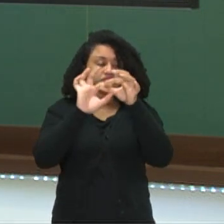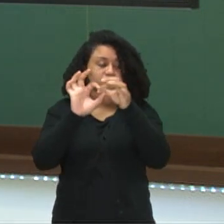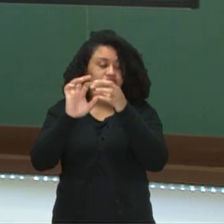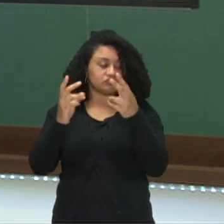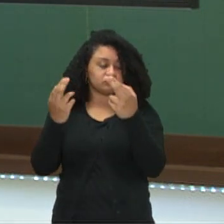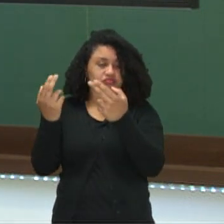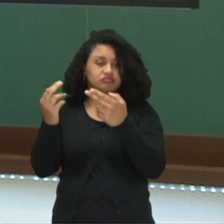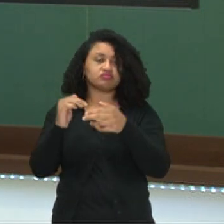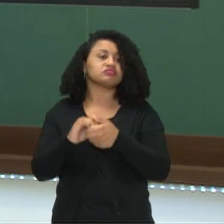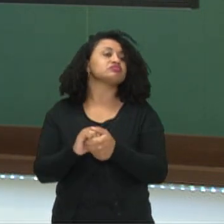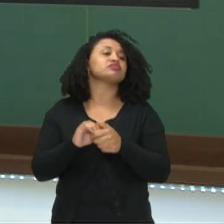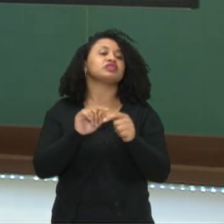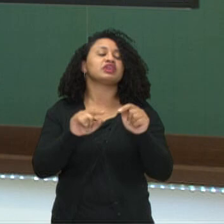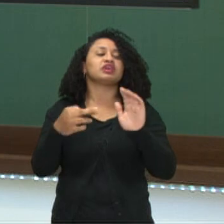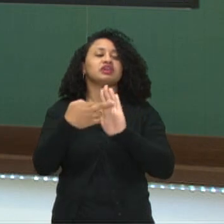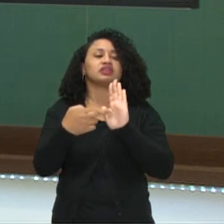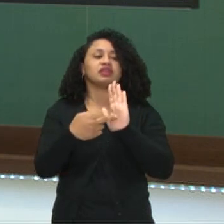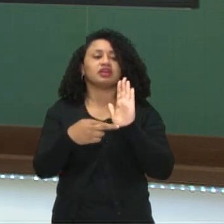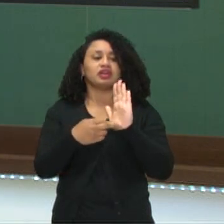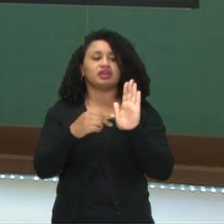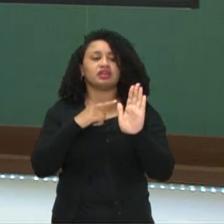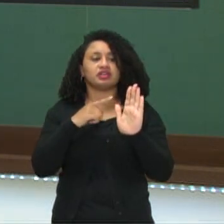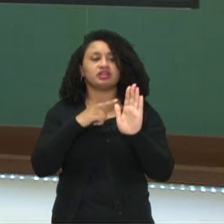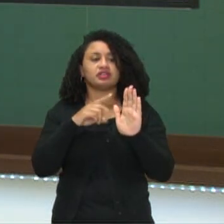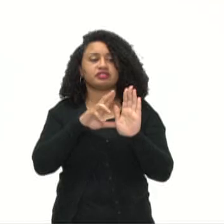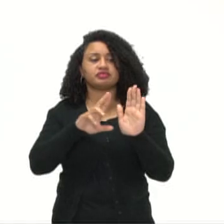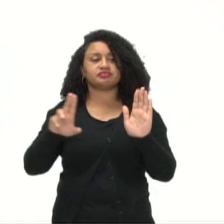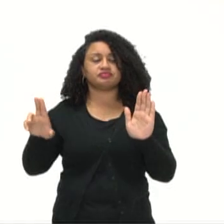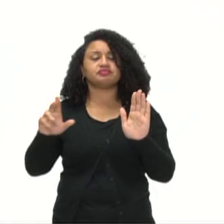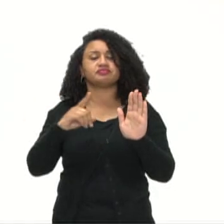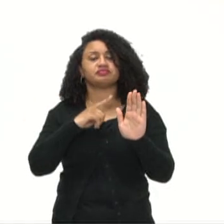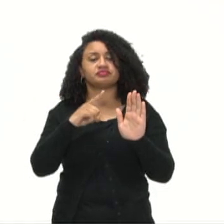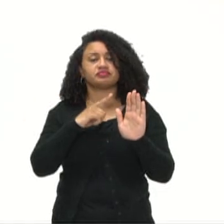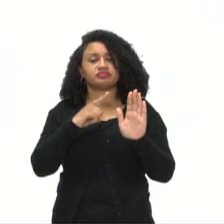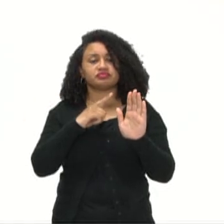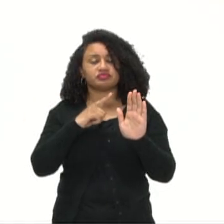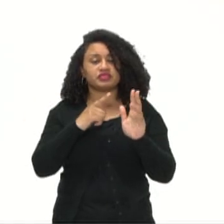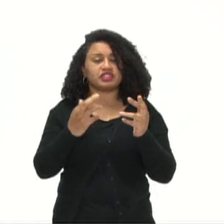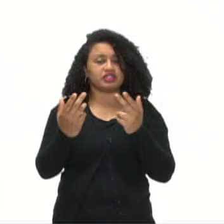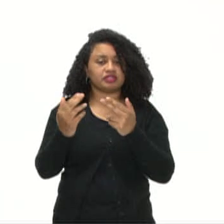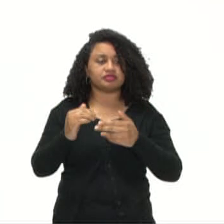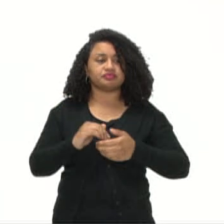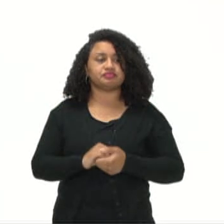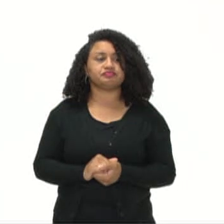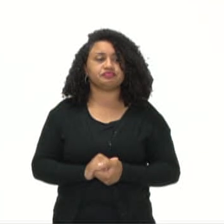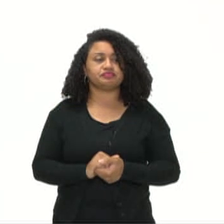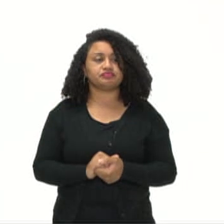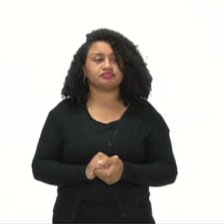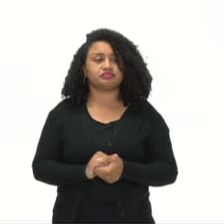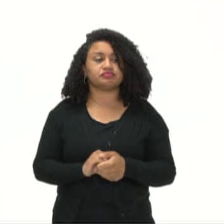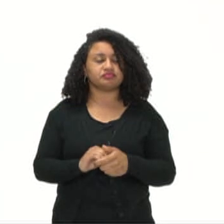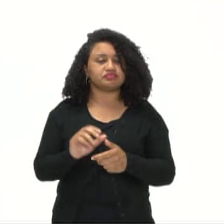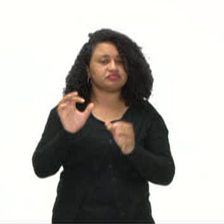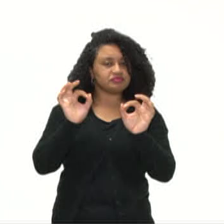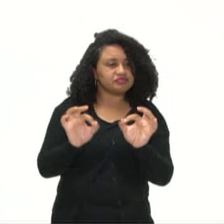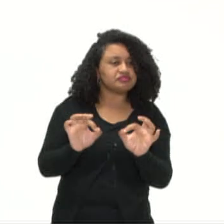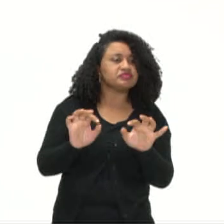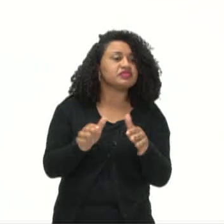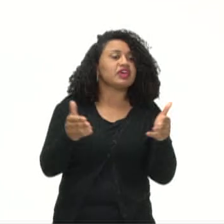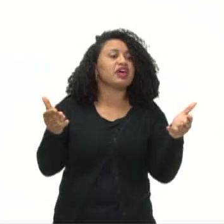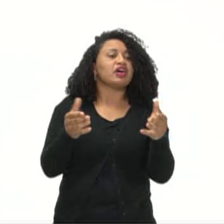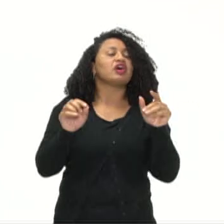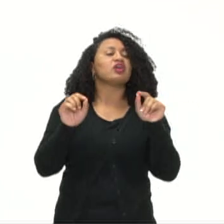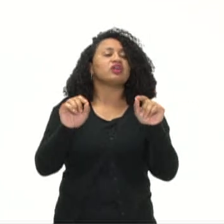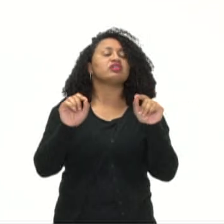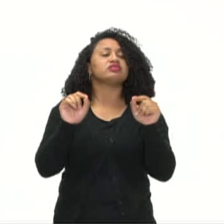mesmos. Essa é a regra das malhas. As tensões em cada elemento é o mesmo. Beleza? Agora